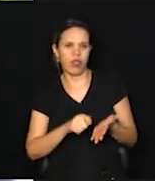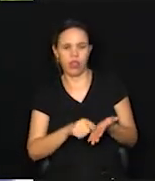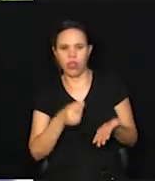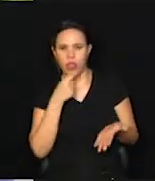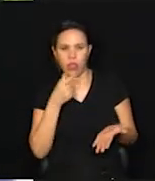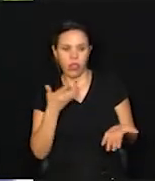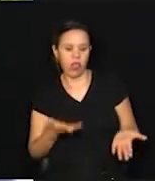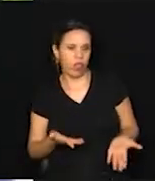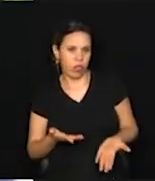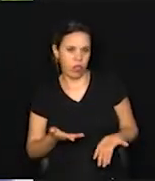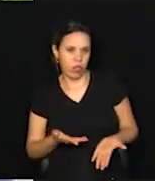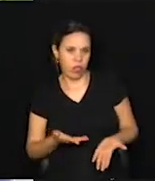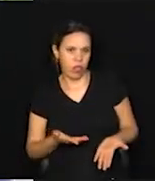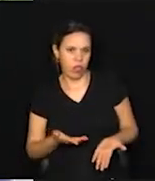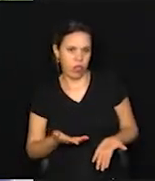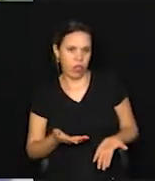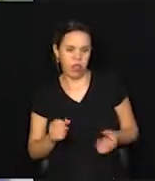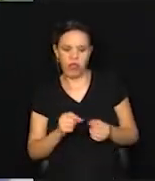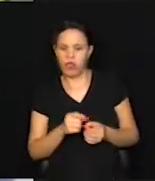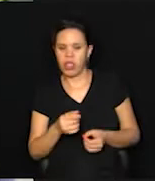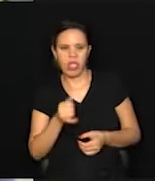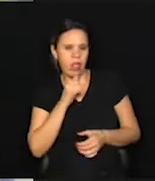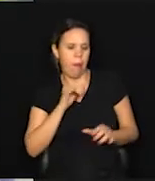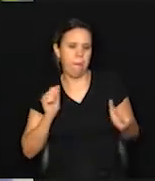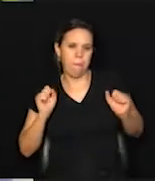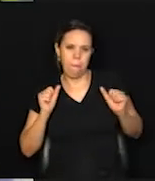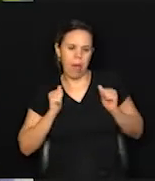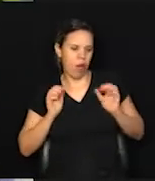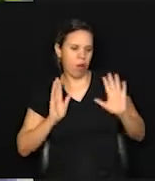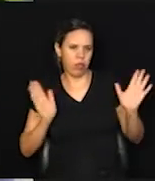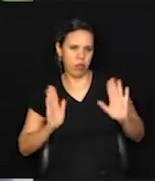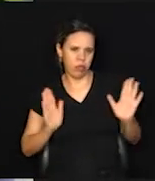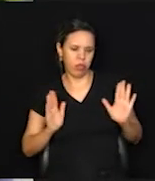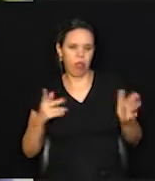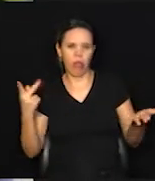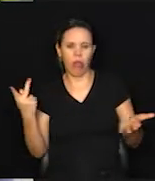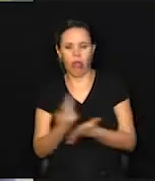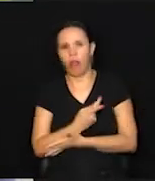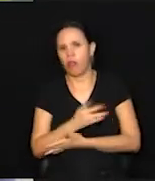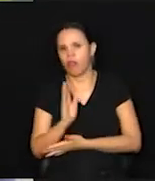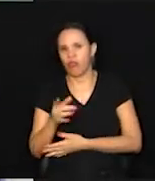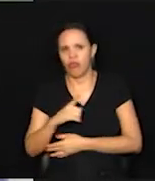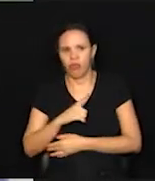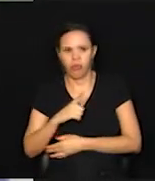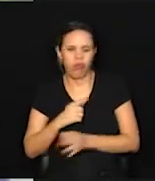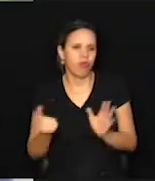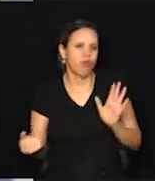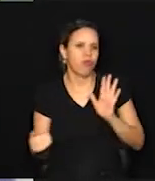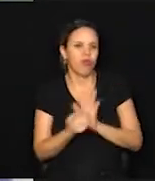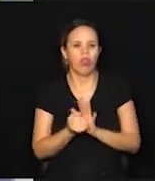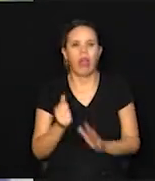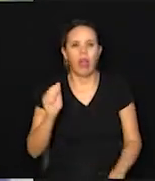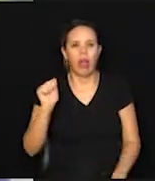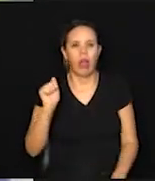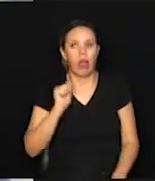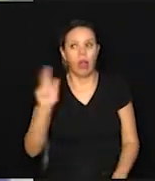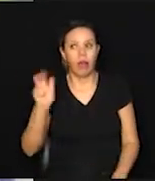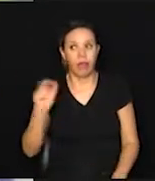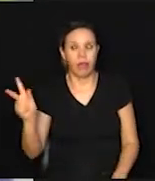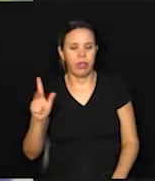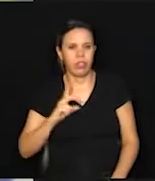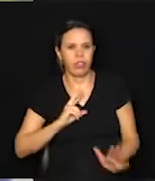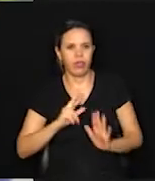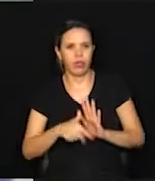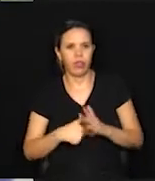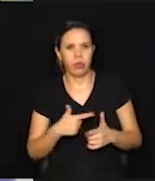partindo do princípio de que ela não fazia mal, que é um princípio errado. Hoje nós já temos registro na Anvisa de várias situações